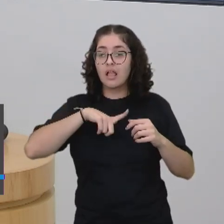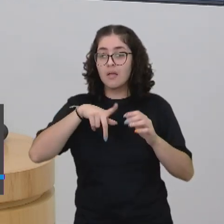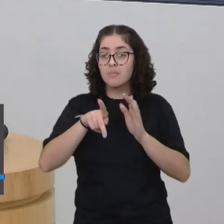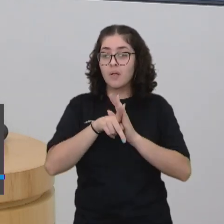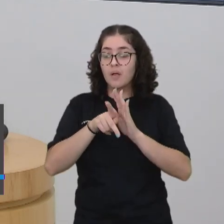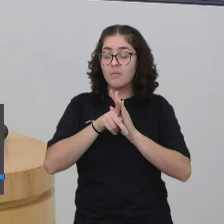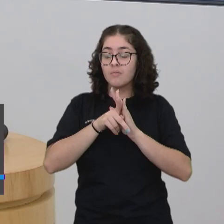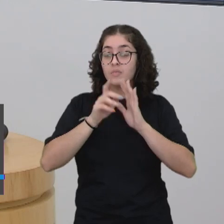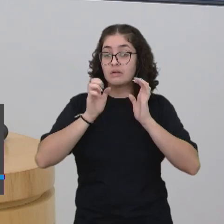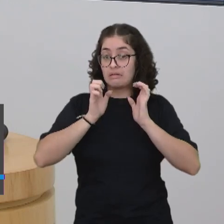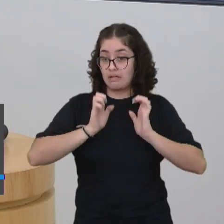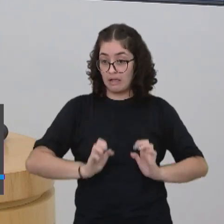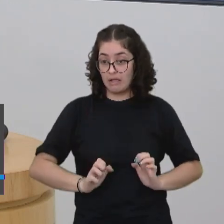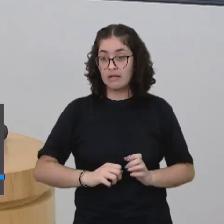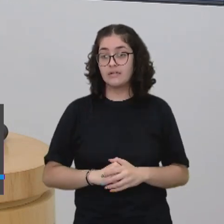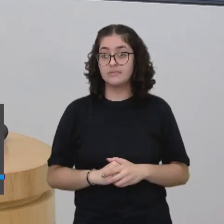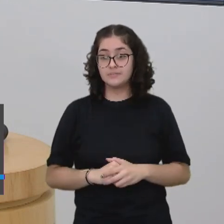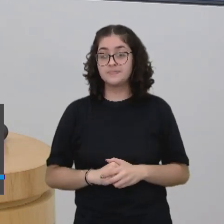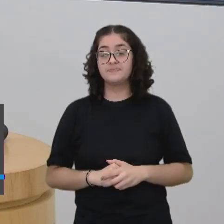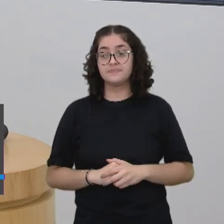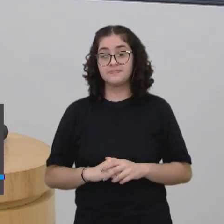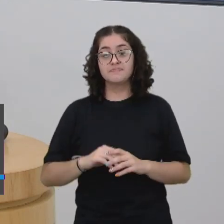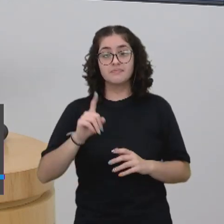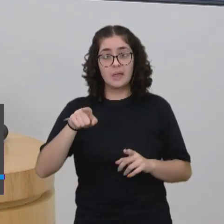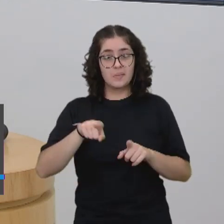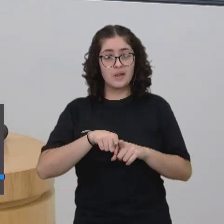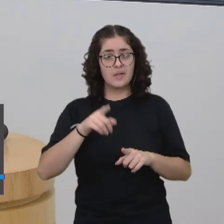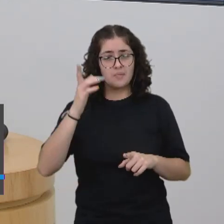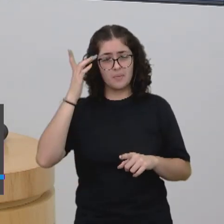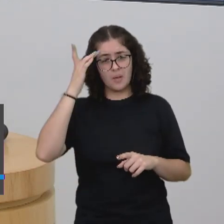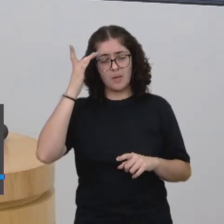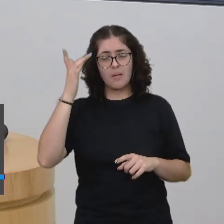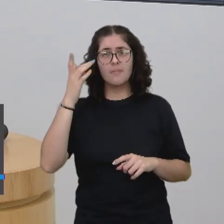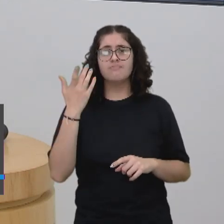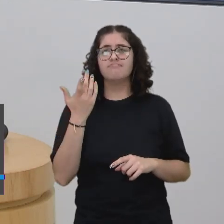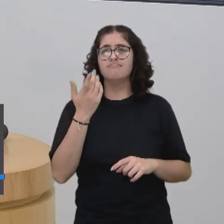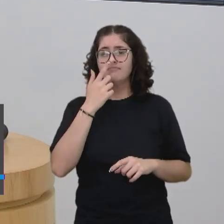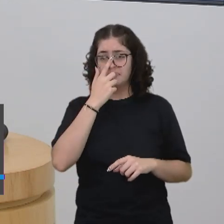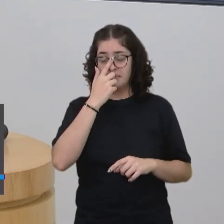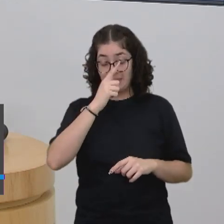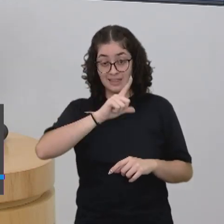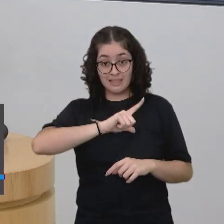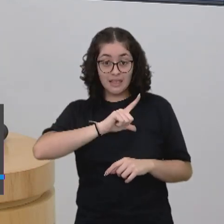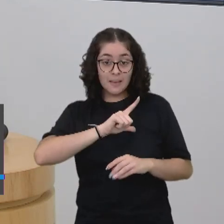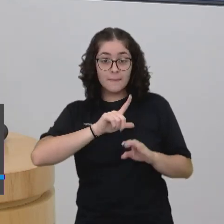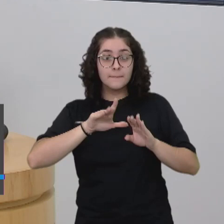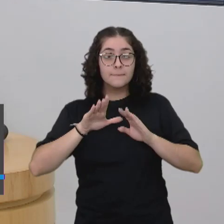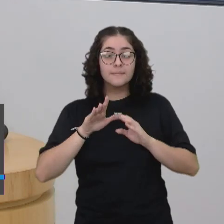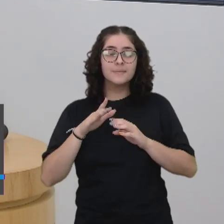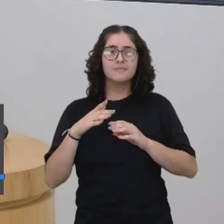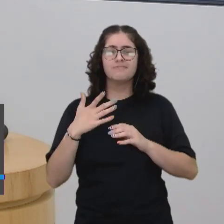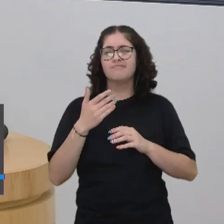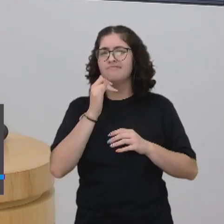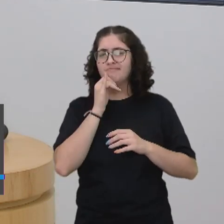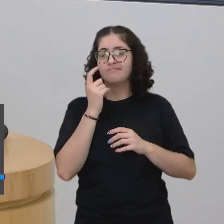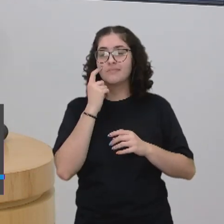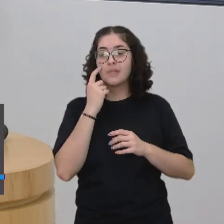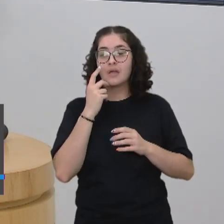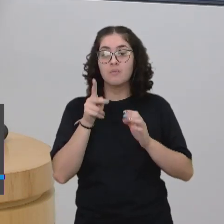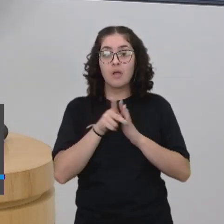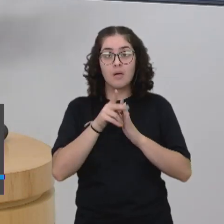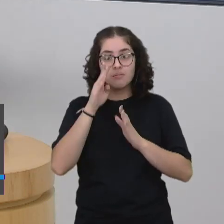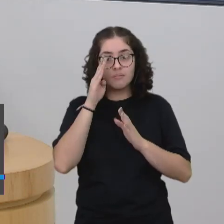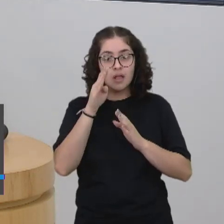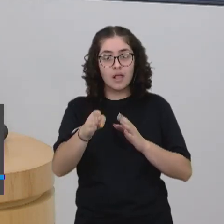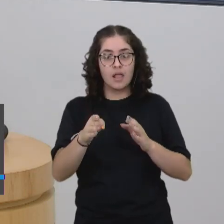processo ético, de um processo ético, porque moral, obviamente, existe a moral ali, mas vamos pensar no princípio ético, já